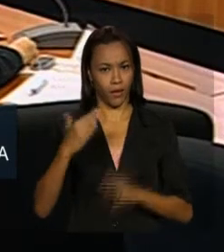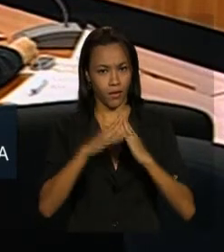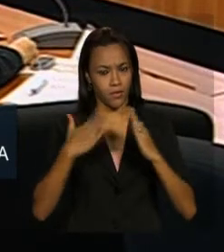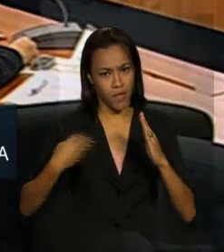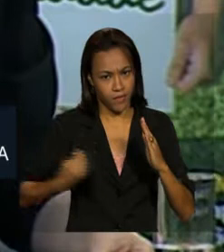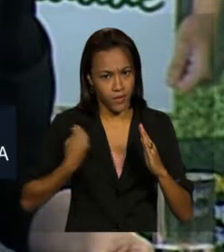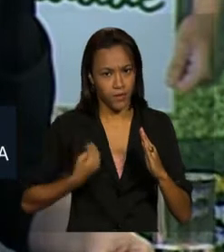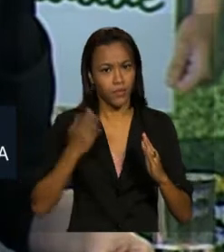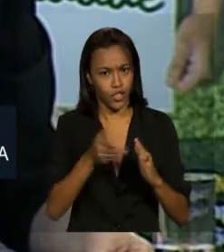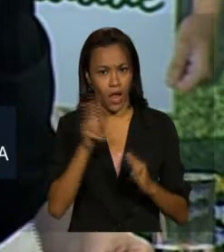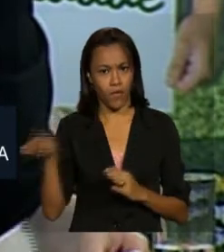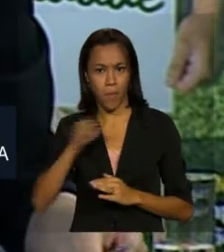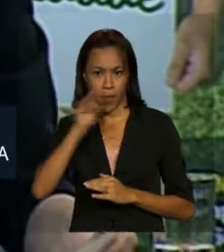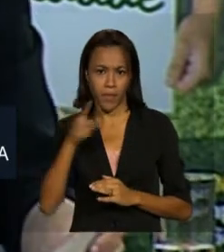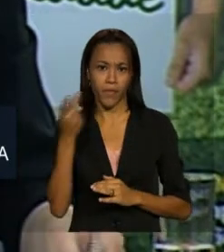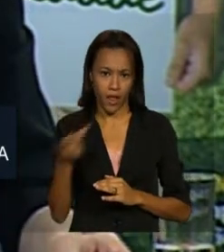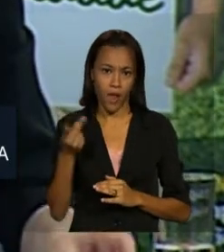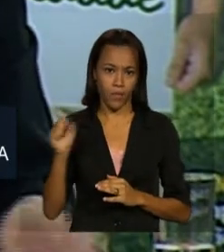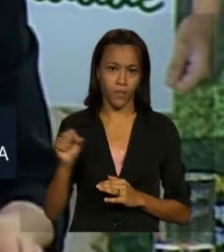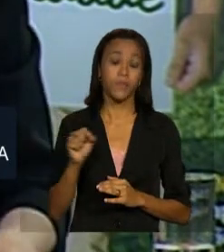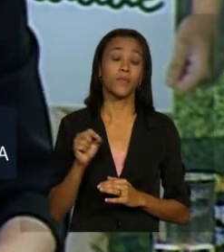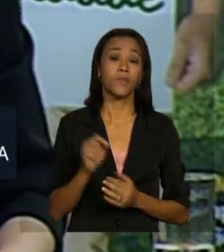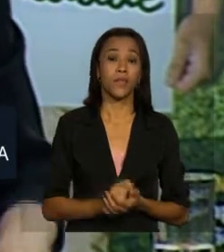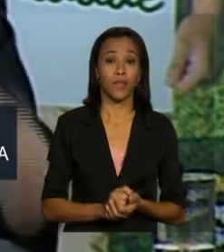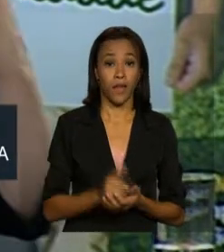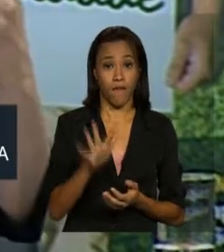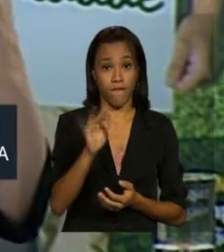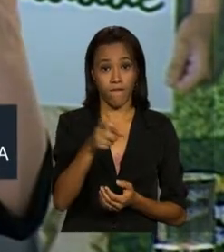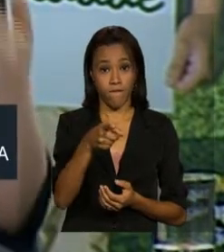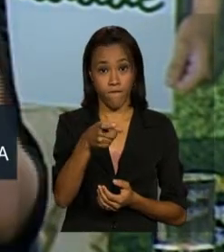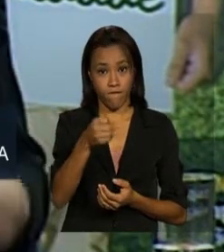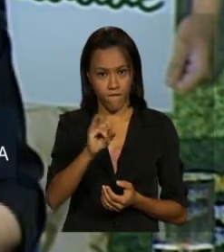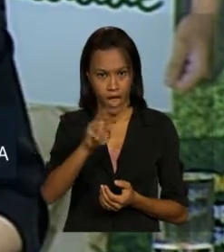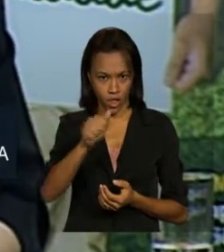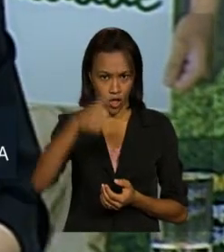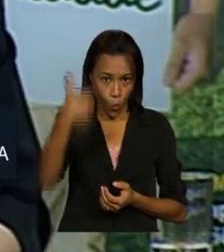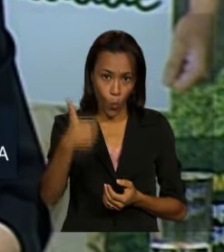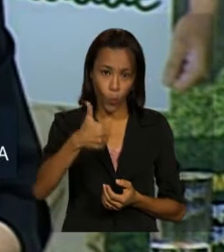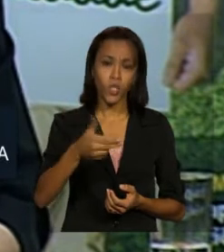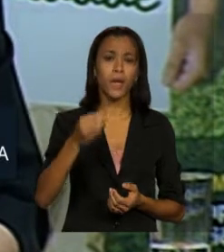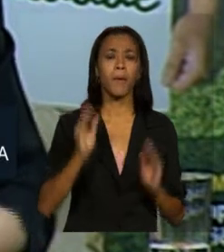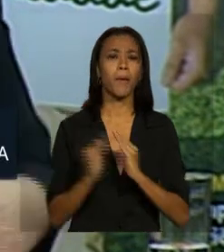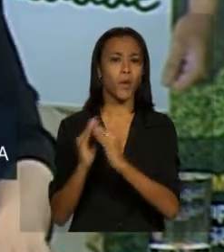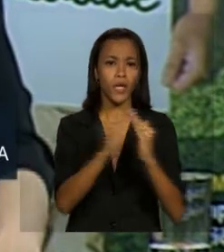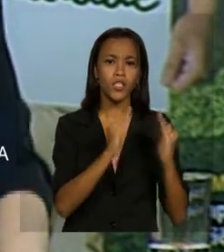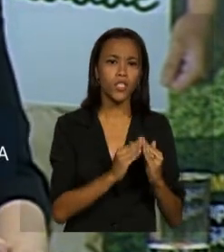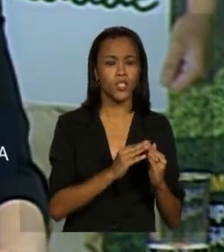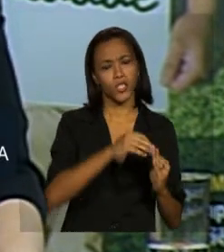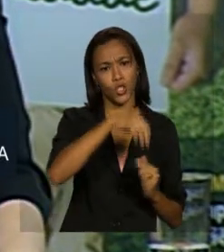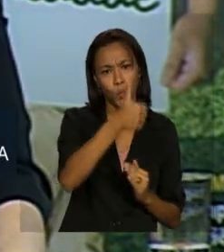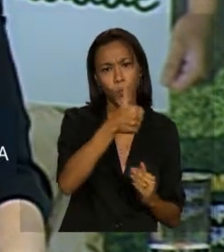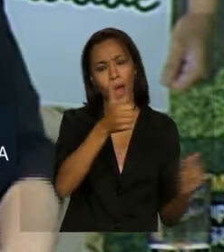na sua modalidade, na sua faixa 1, que é para as moradias de